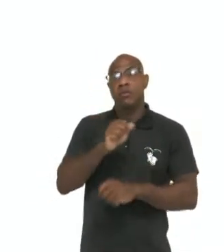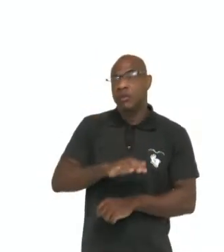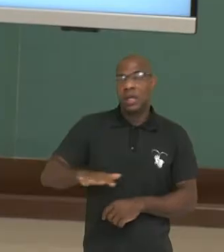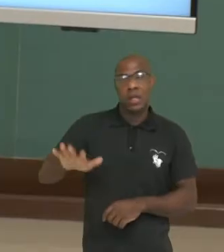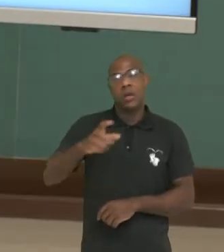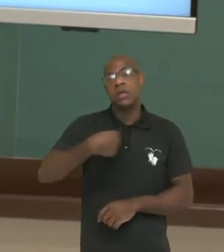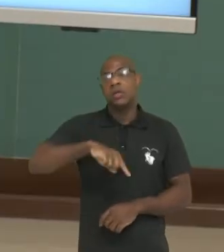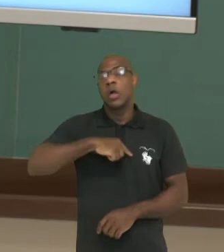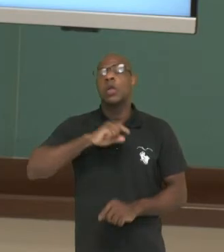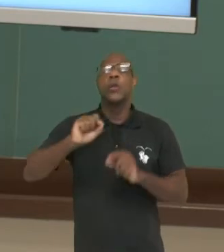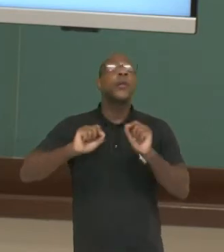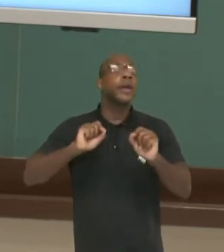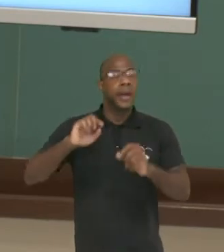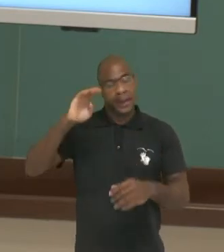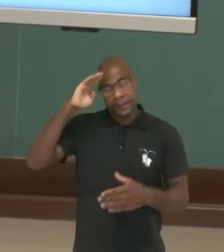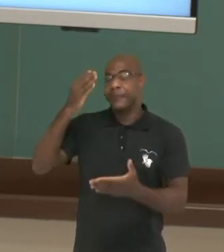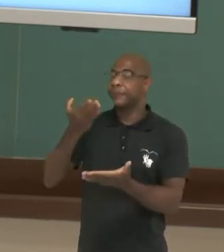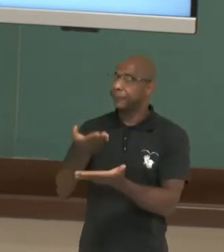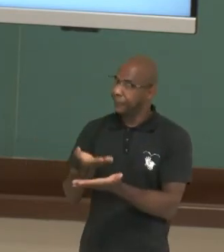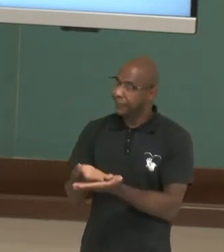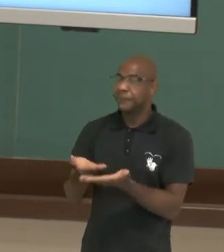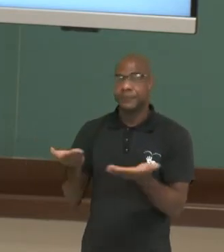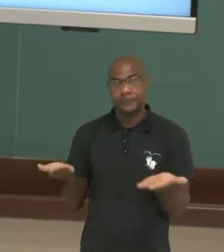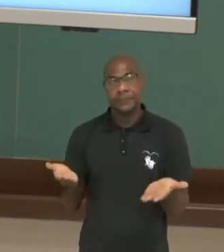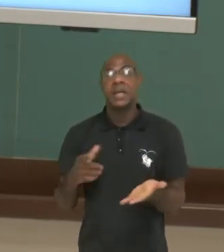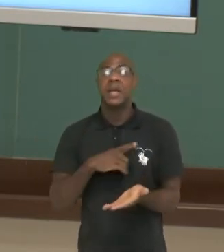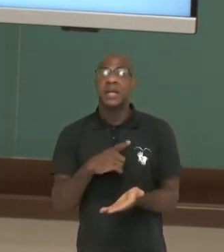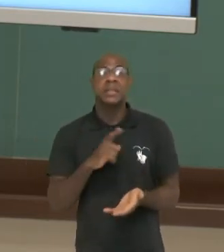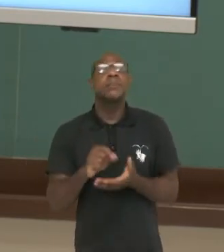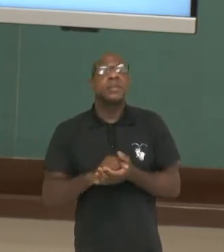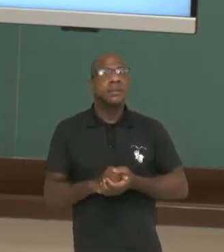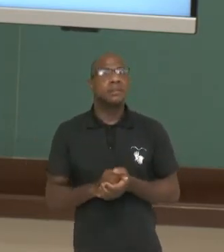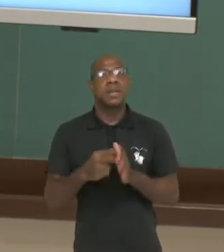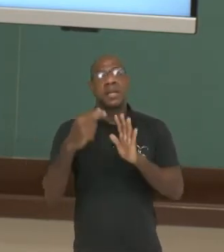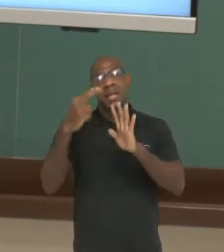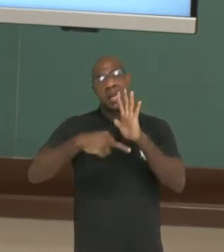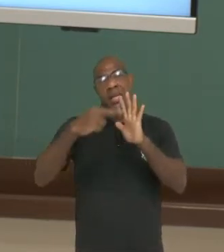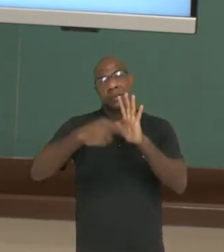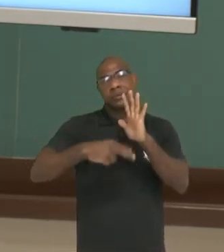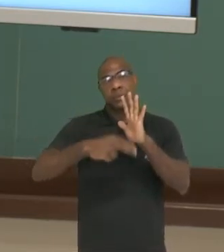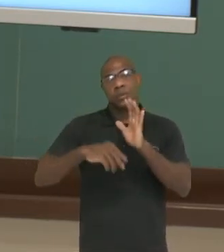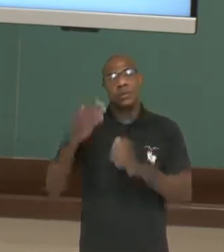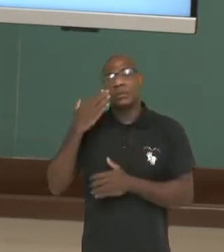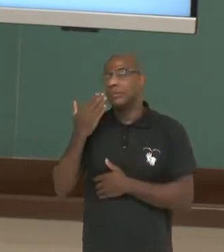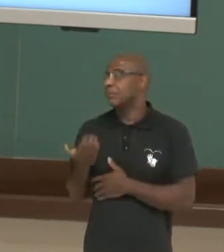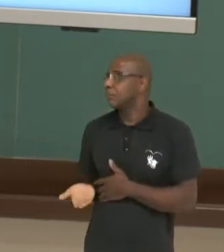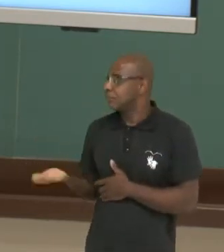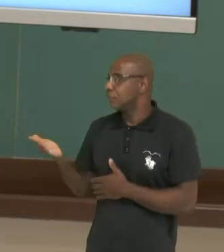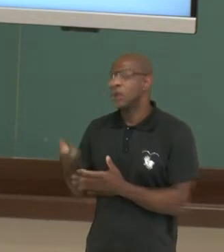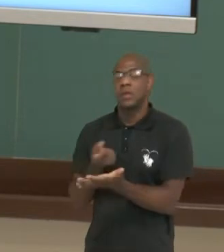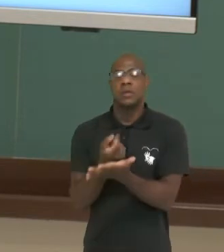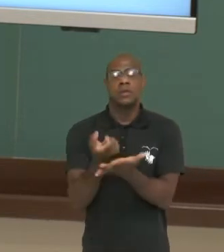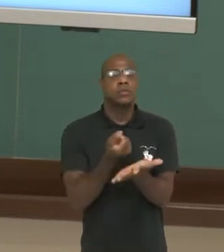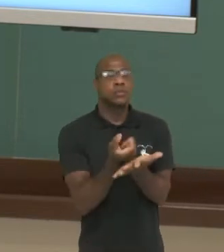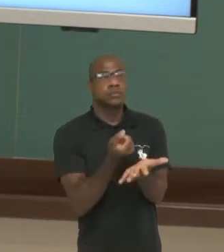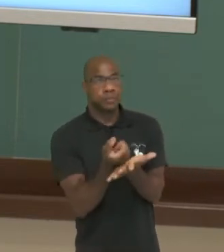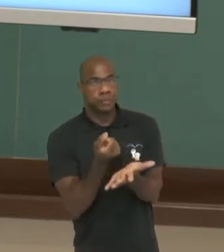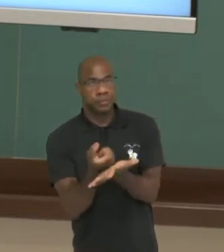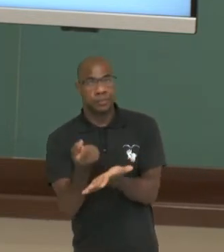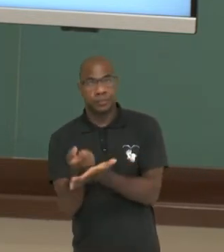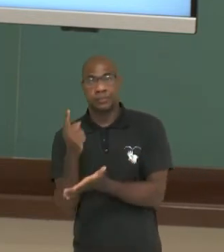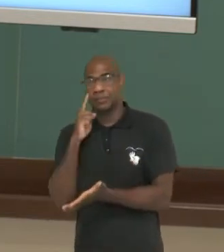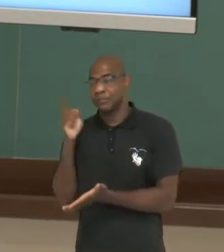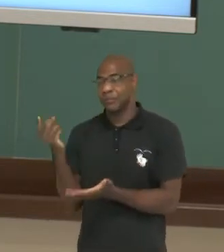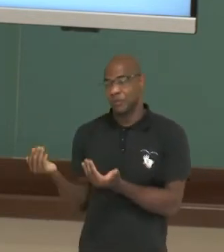nós acreditamos, né? Então, temos uma sugestão de leitura de um texto intitulado O Consumo entre os Jovens, né?